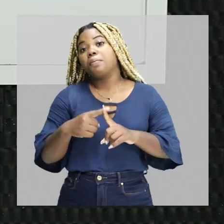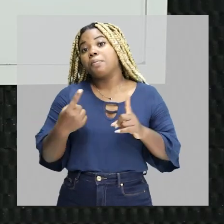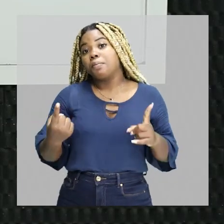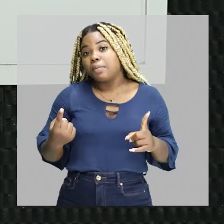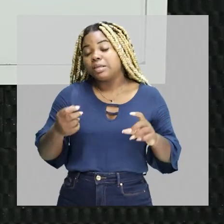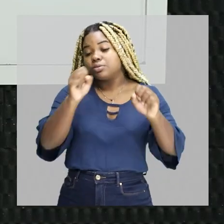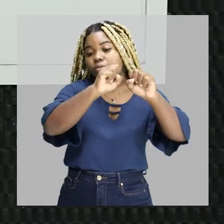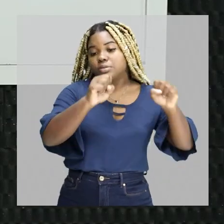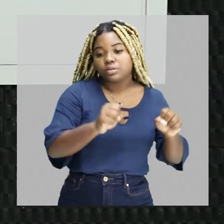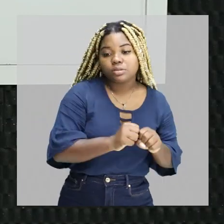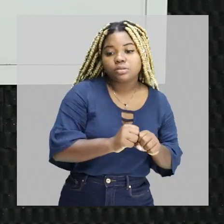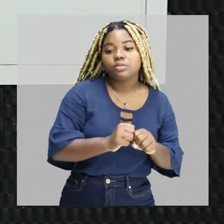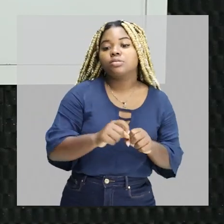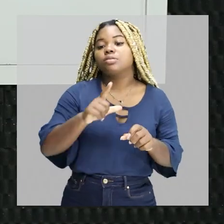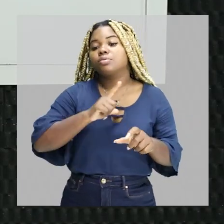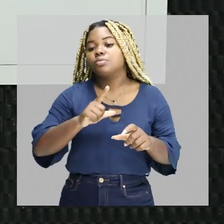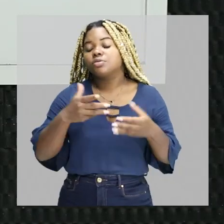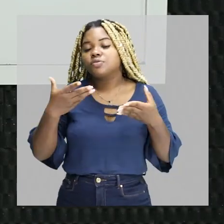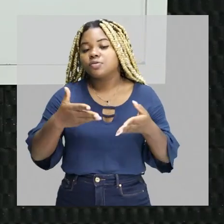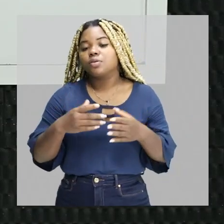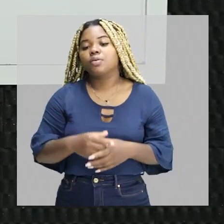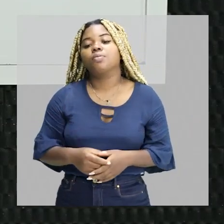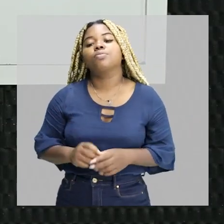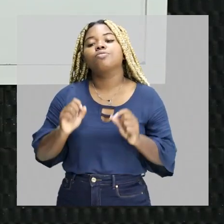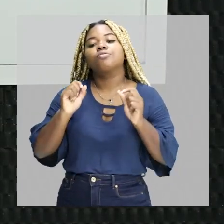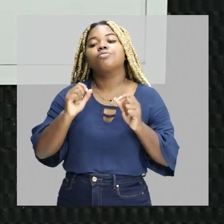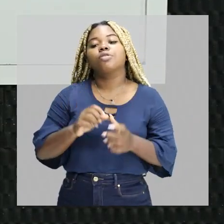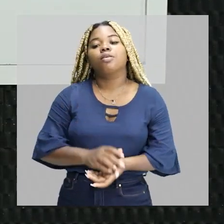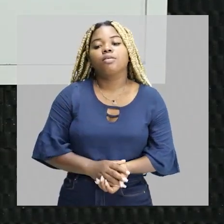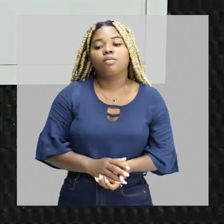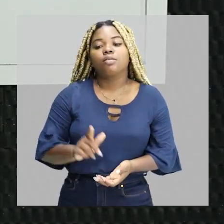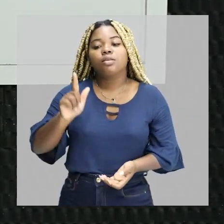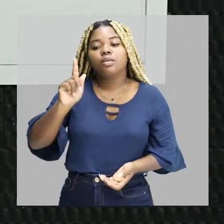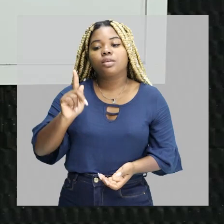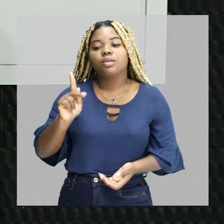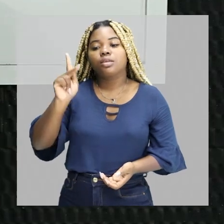a gente trabalha com quilograma por metro cúbico, tá ok?